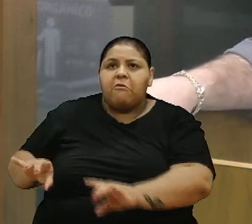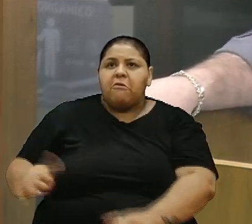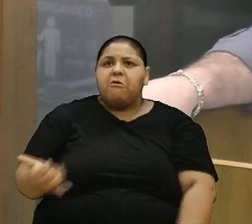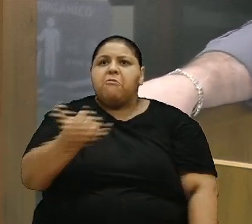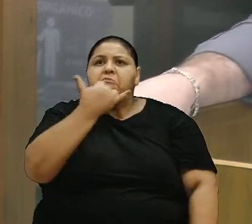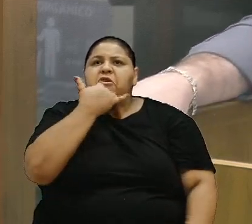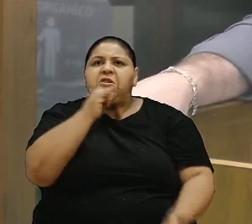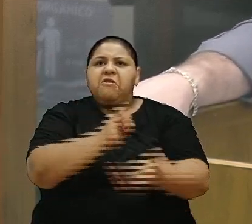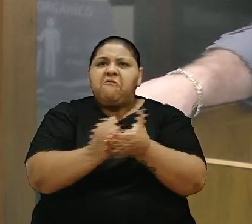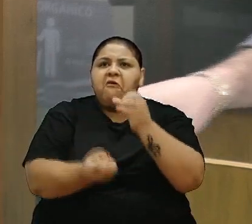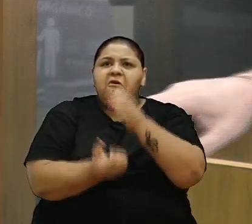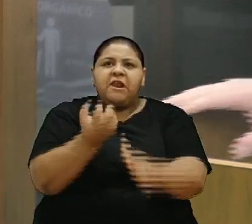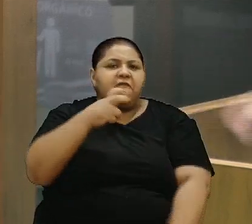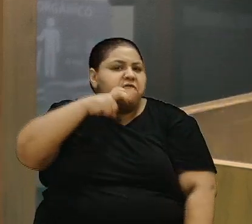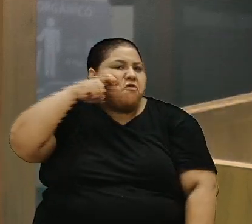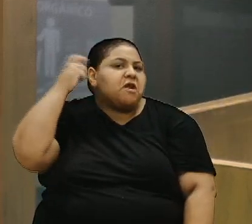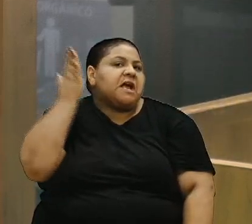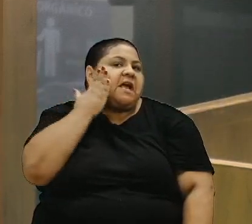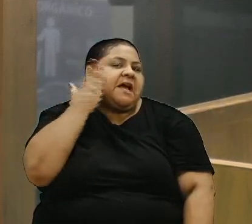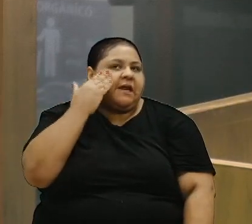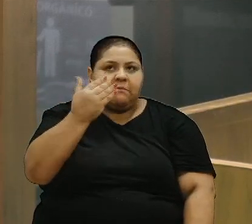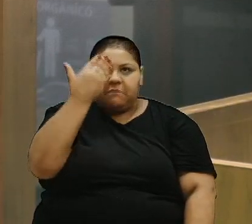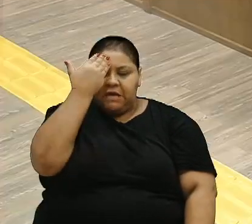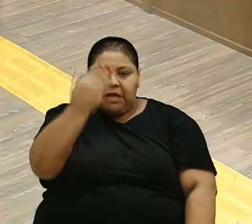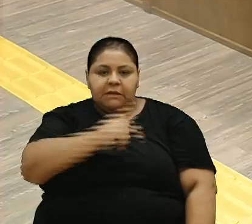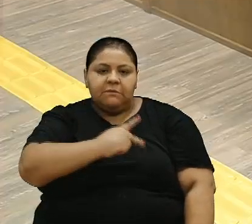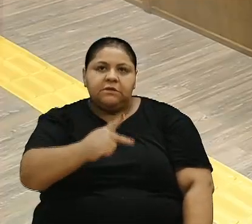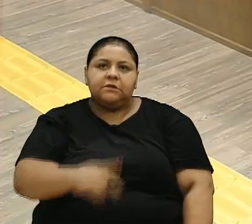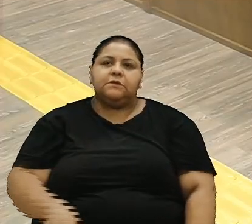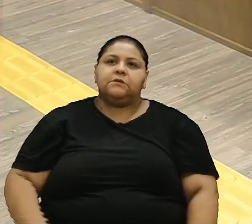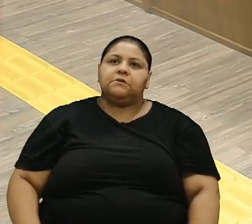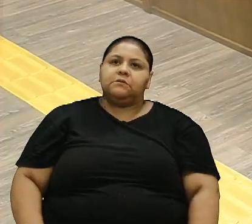desculpa, mas vão criar vergonha na cara. Obrigado, presidente. Passa a palavra, senhor presidente.